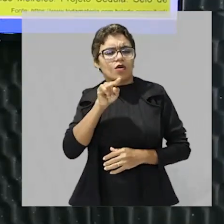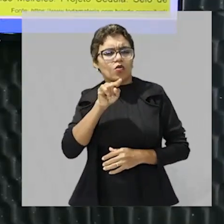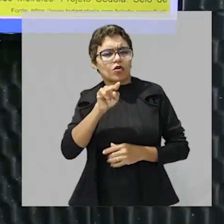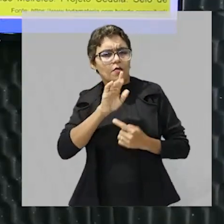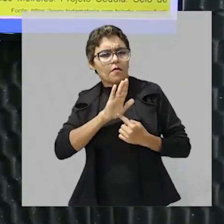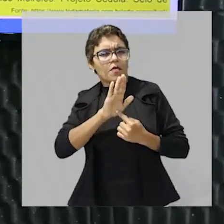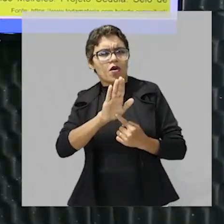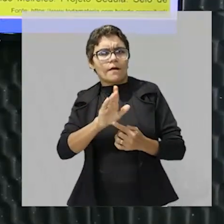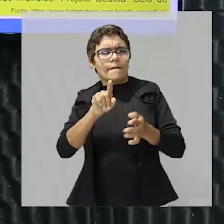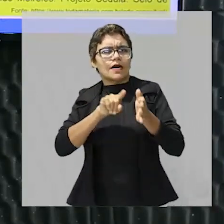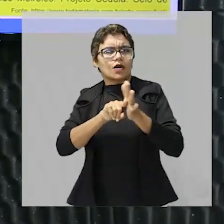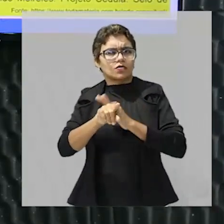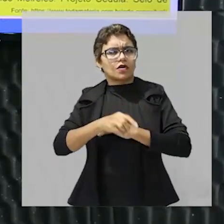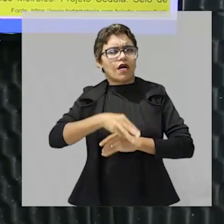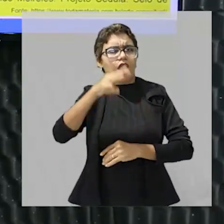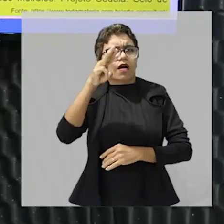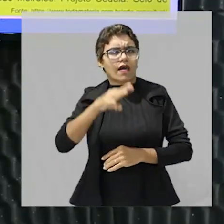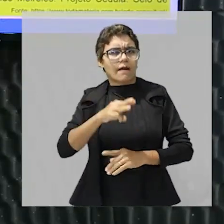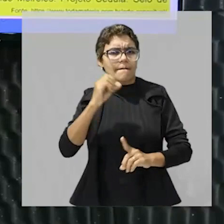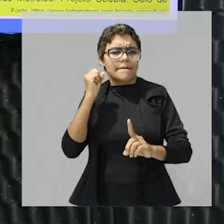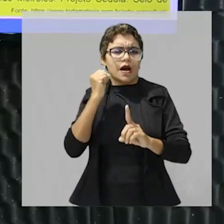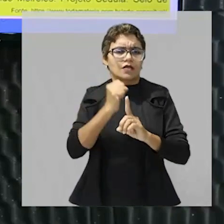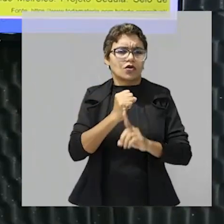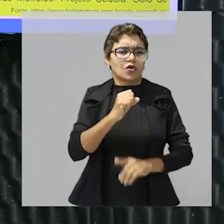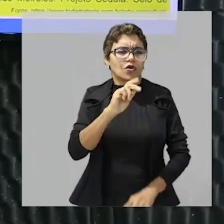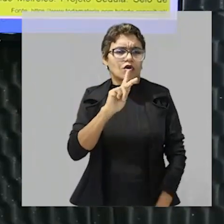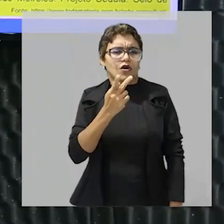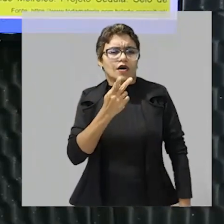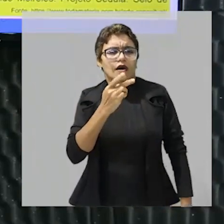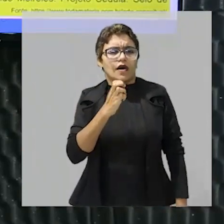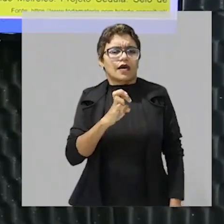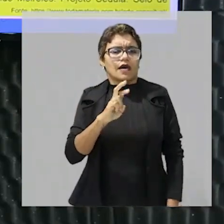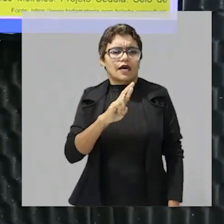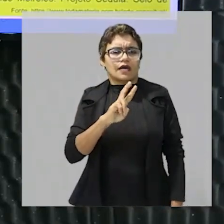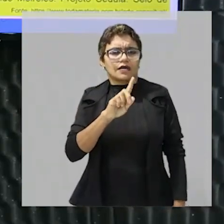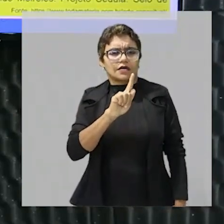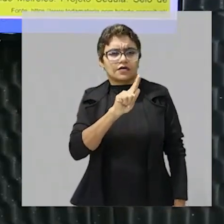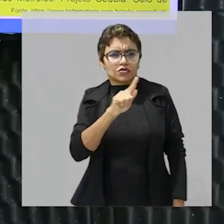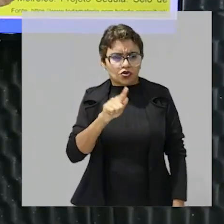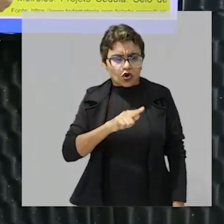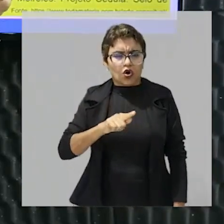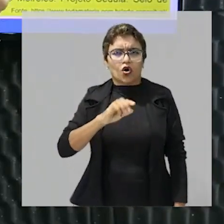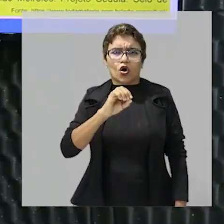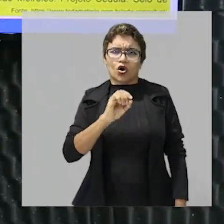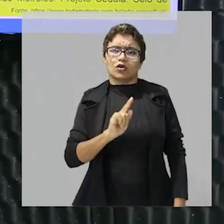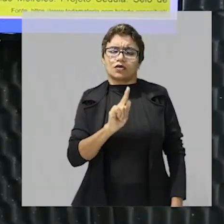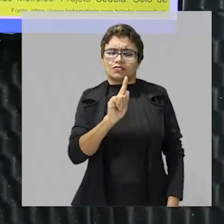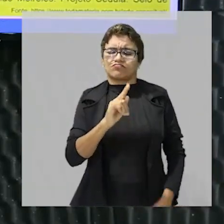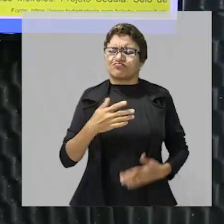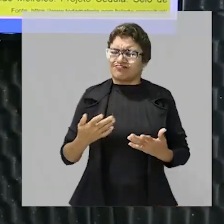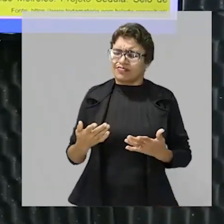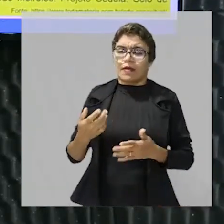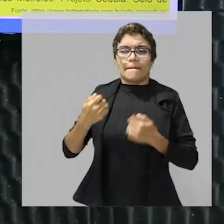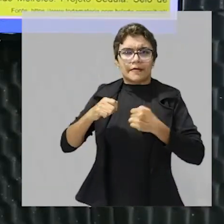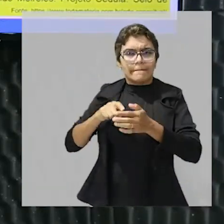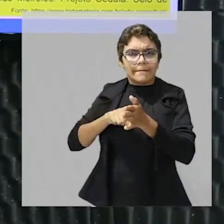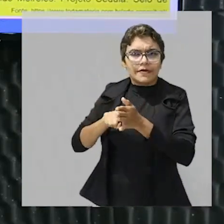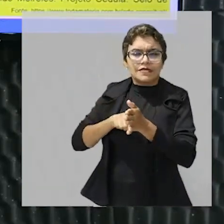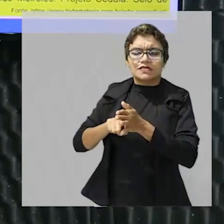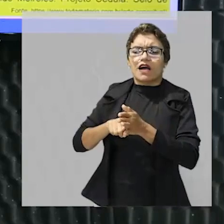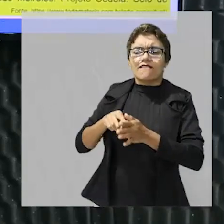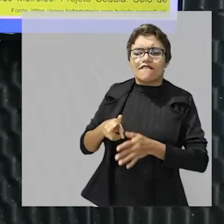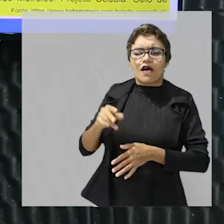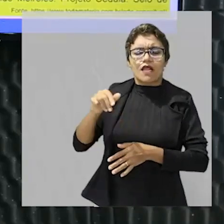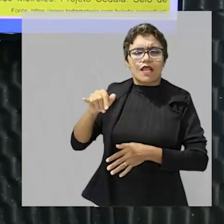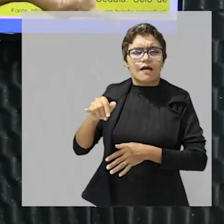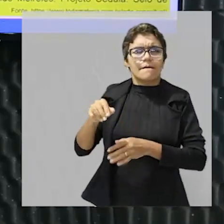questiono. Quem matou Herzog? Eu já começo a perguntar, quem é Herzog? Aí eu já vou atrás da pesquisa. Agora eu entendi. Aí eu volto na obra. Aí eu volto a